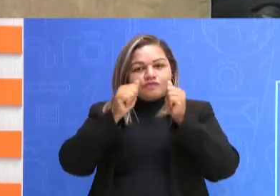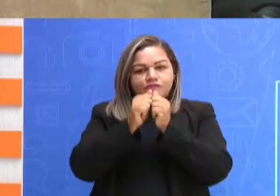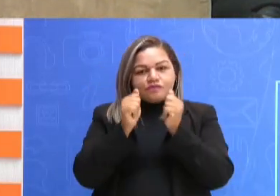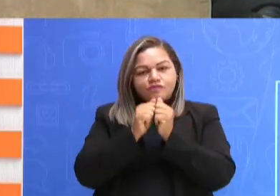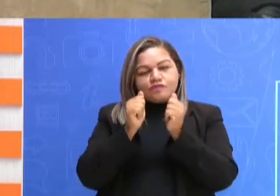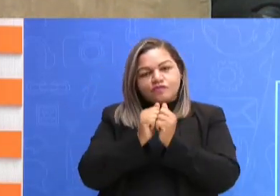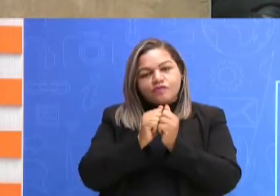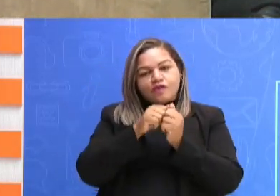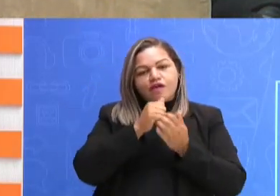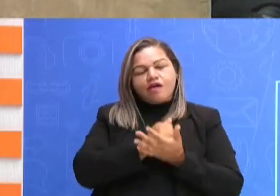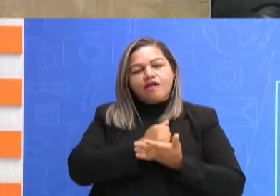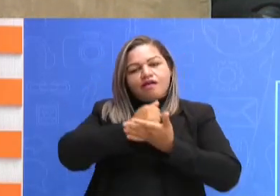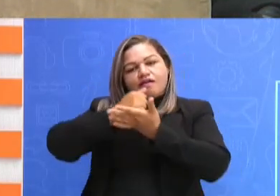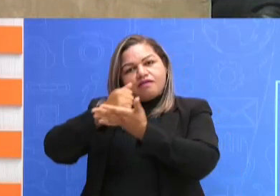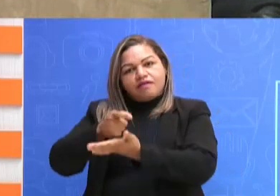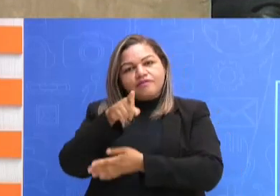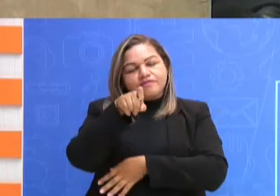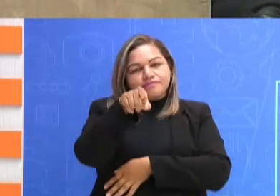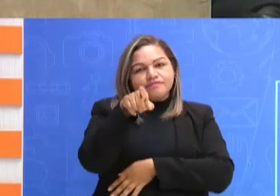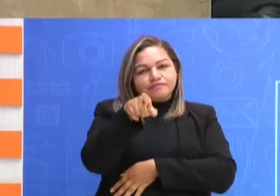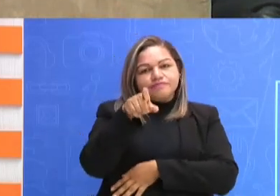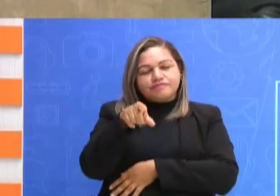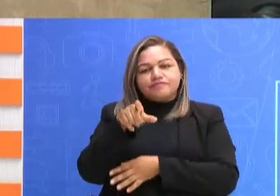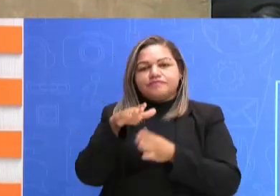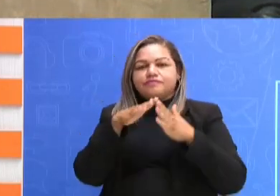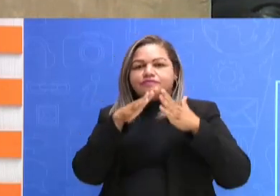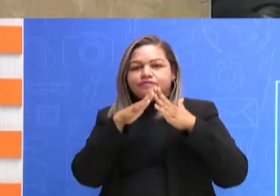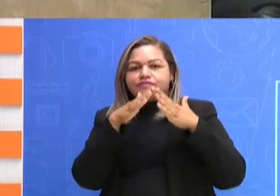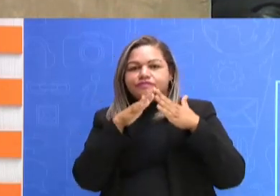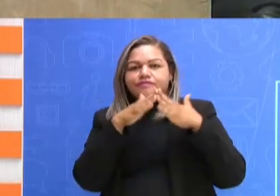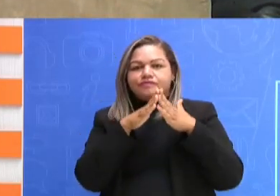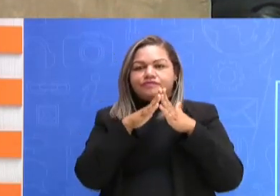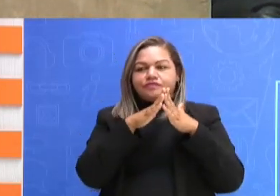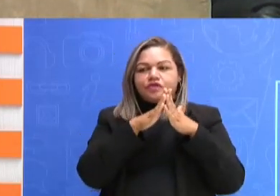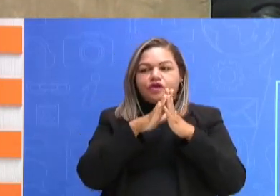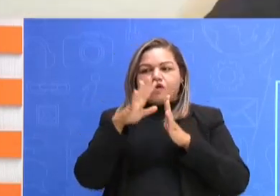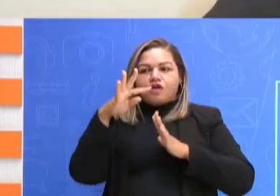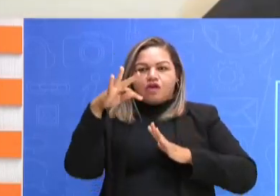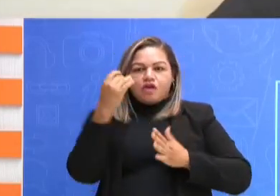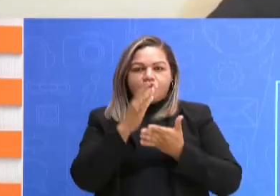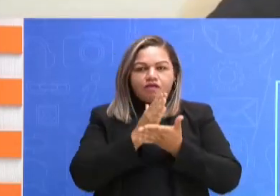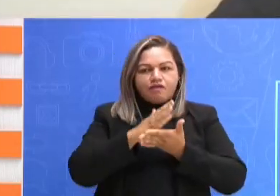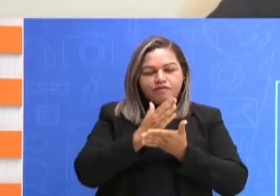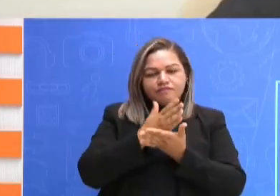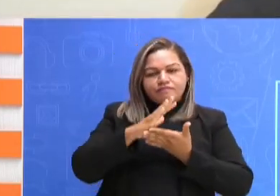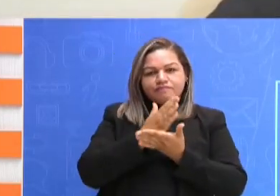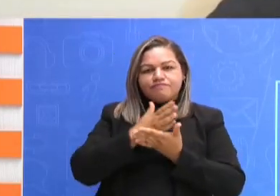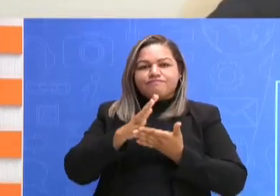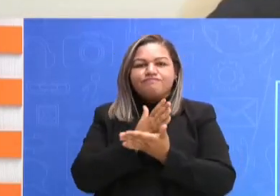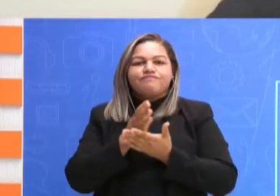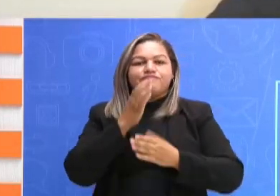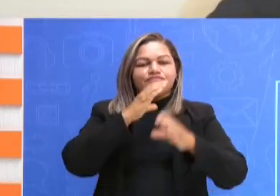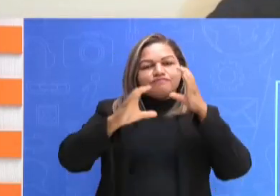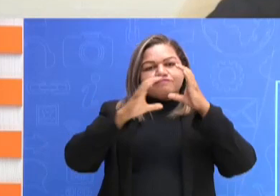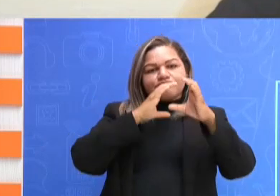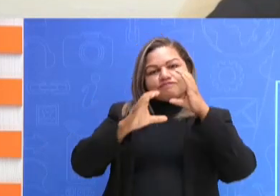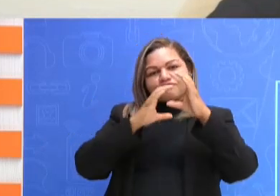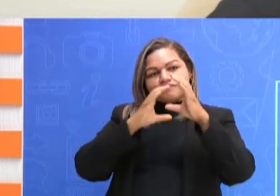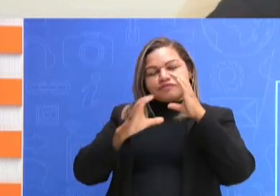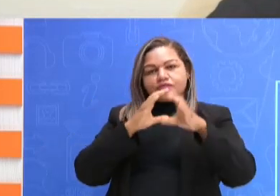e levando para você aí que, de casa todas as formas de se